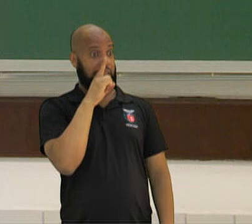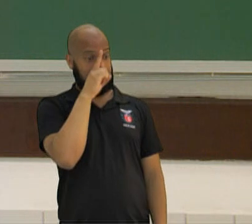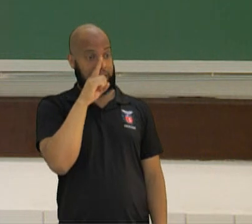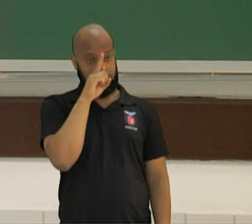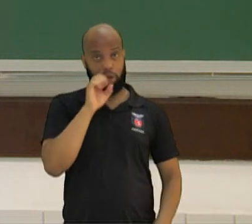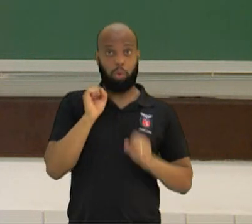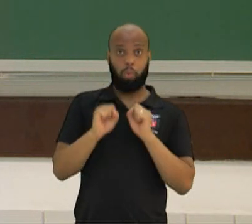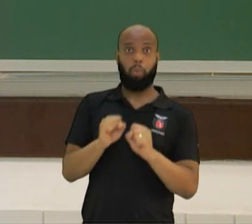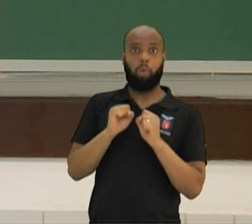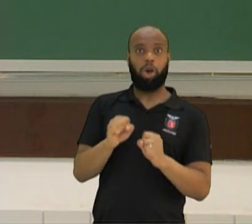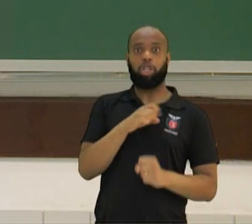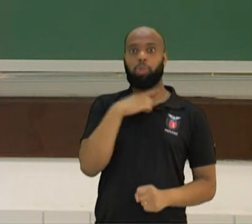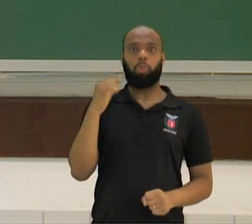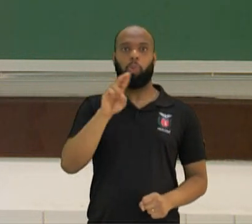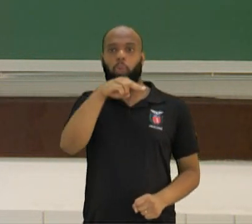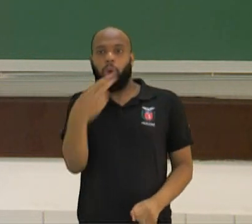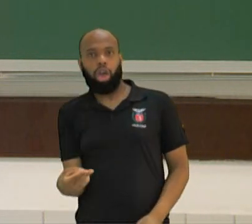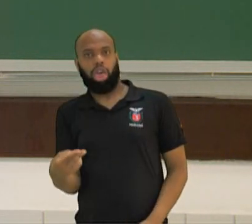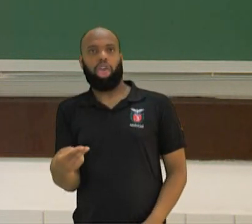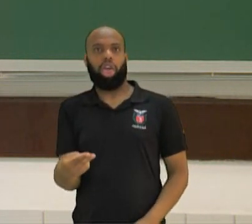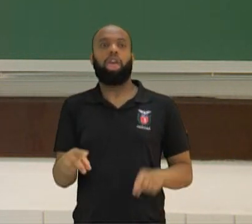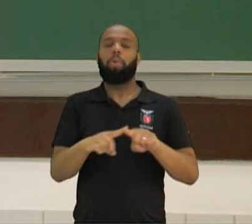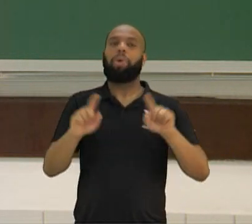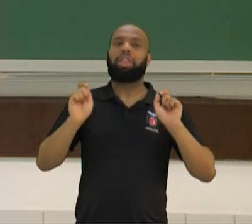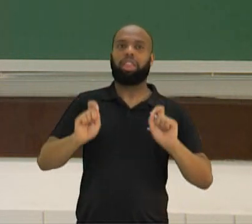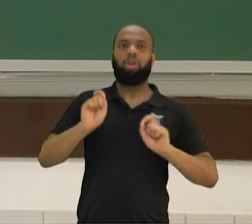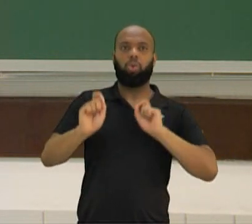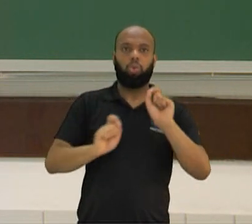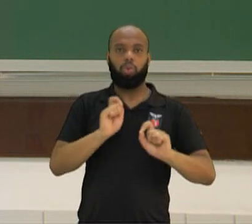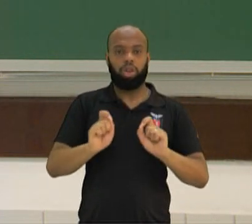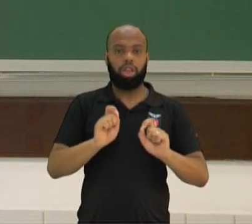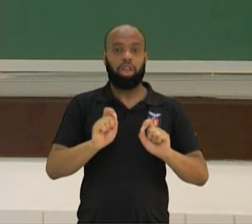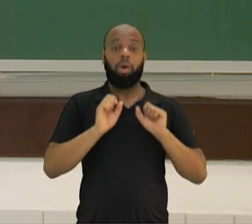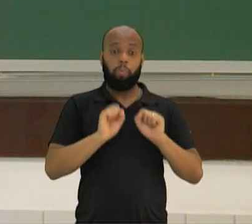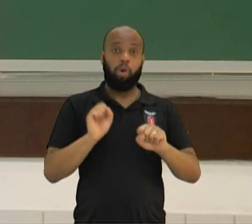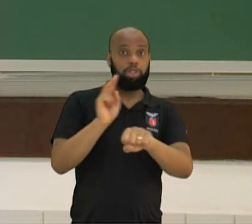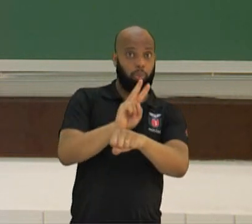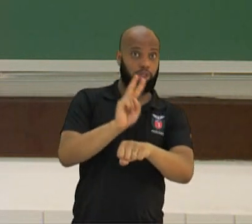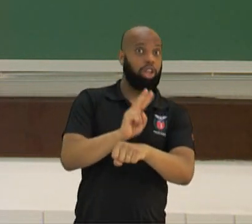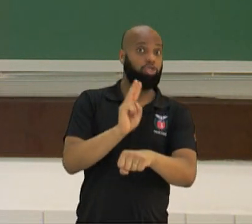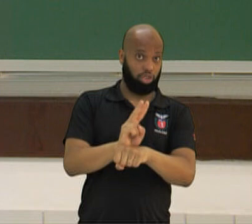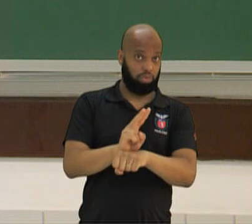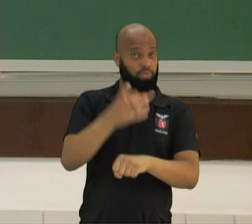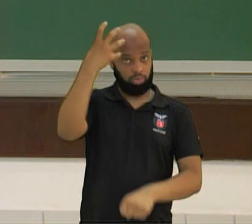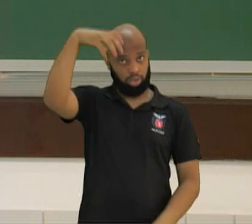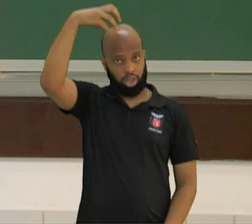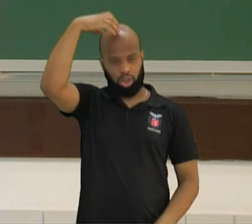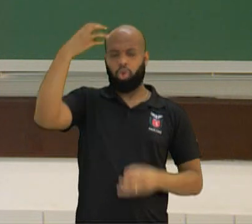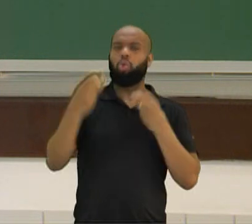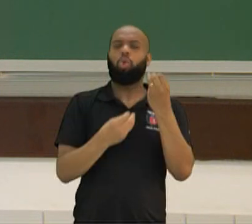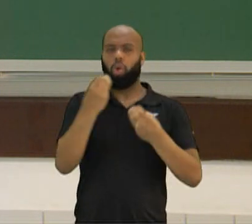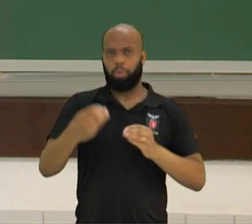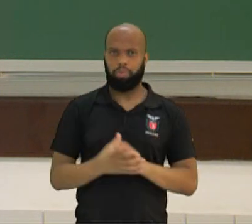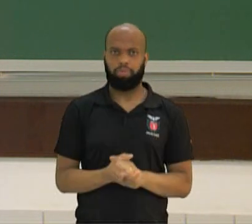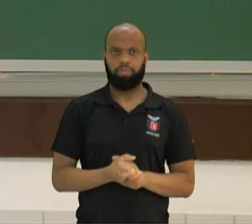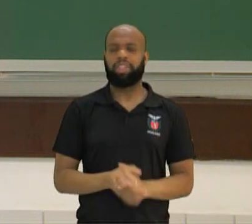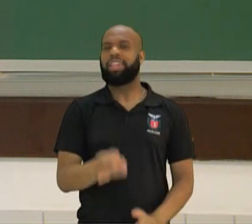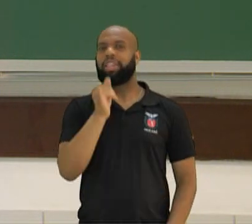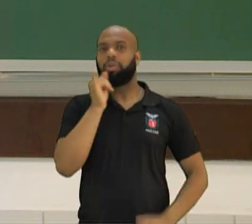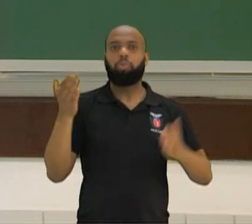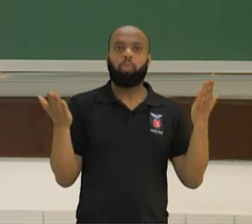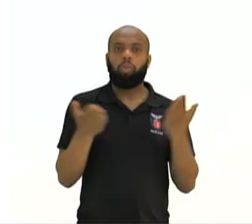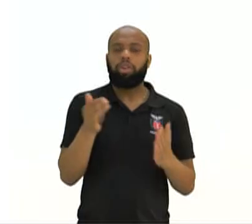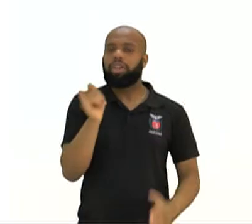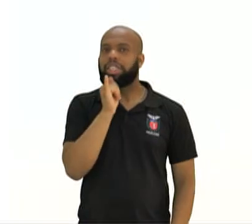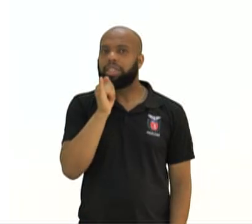ameaçado. Porém, existe a possibilidade de defesa do rei. Como assim? Então vamos no nosso exemplo